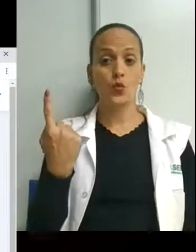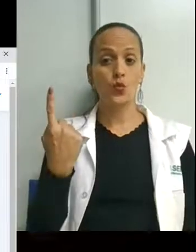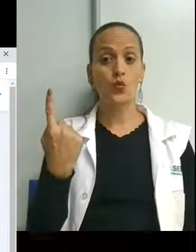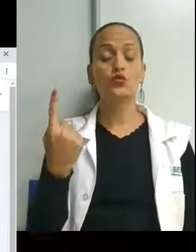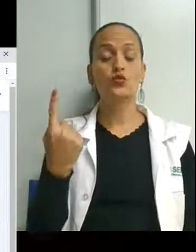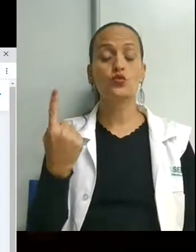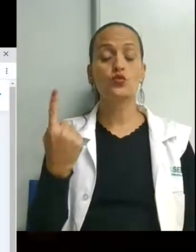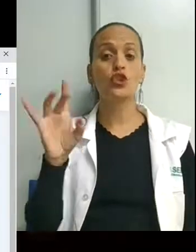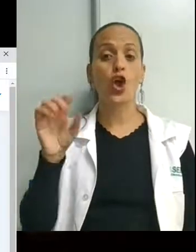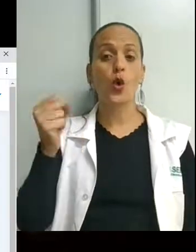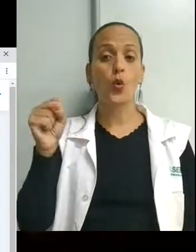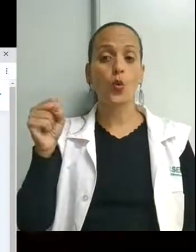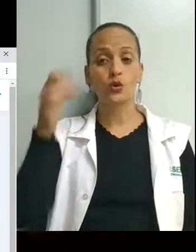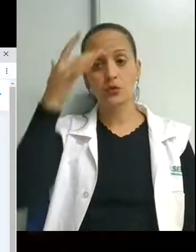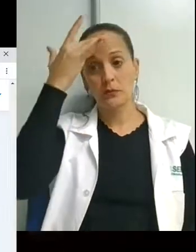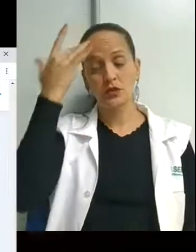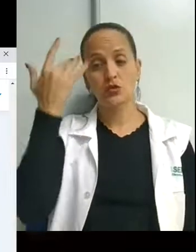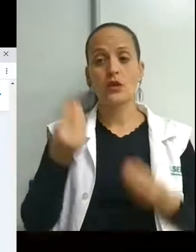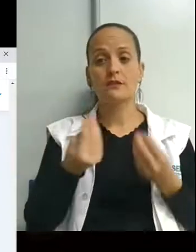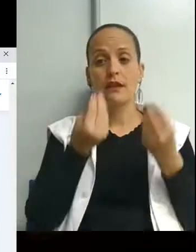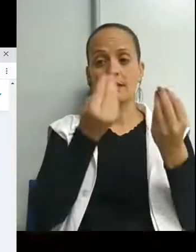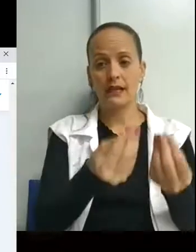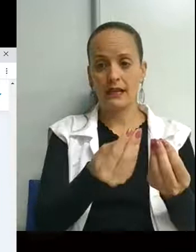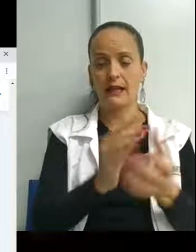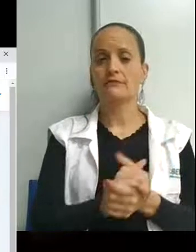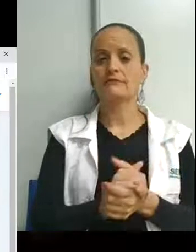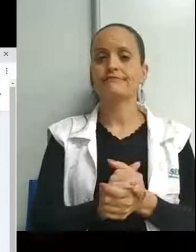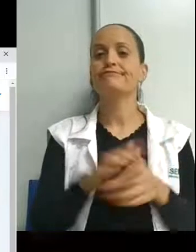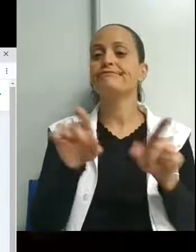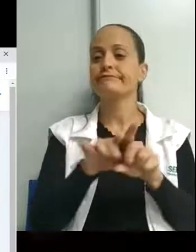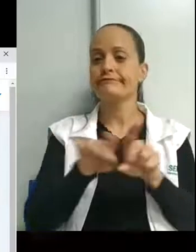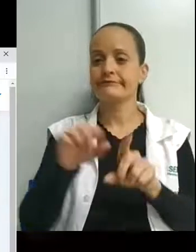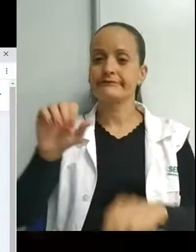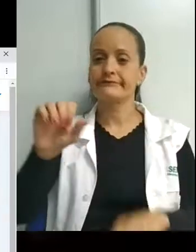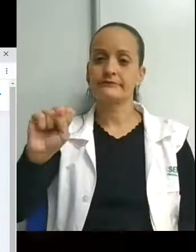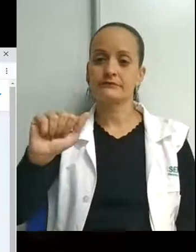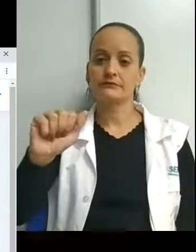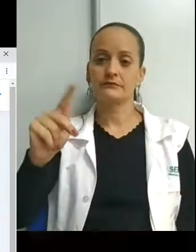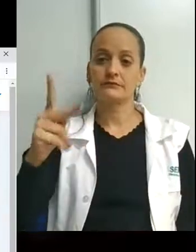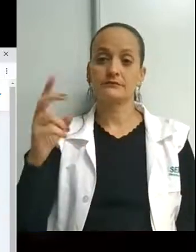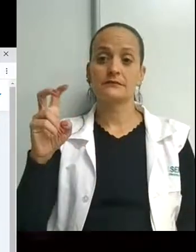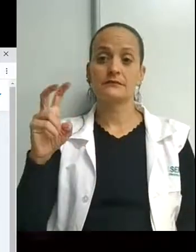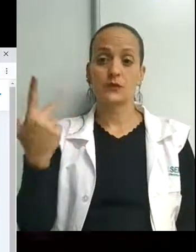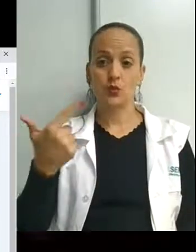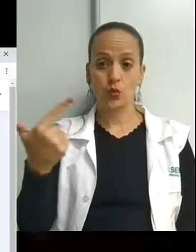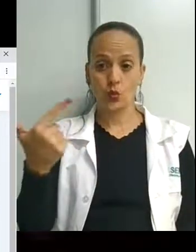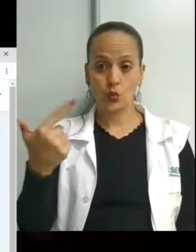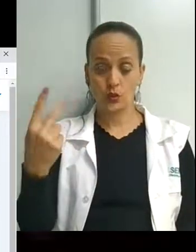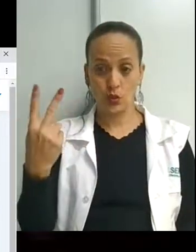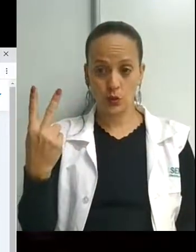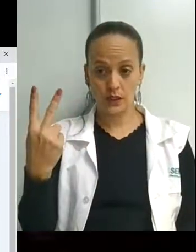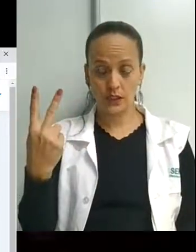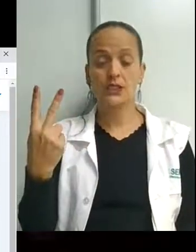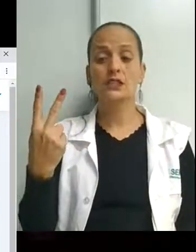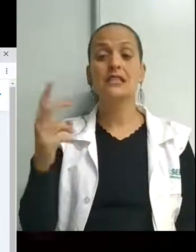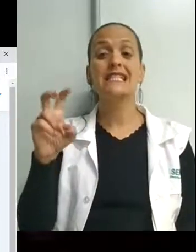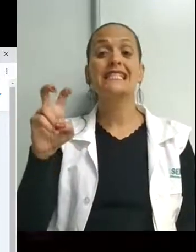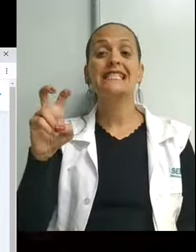aqui para mim poder corrigir. A SAP 2, 5 pessoas enviaram. Falta só 2 aqui para